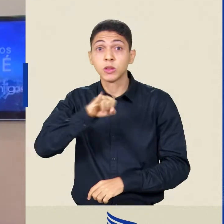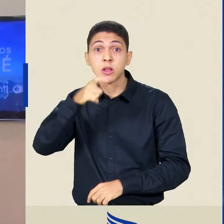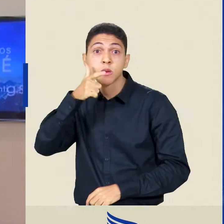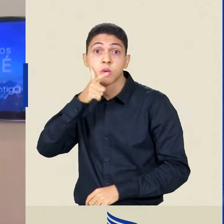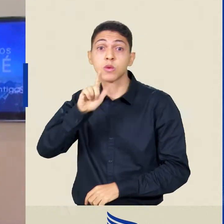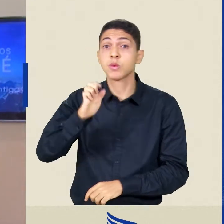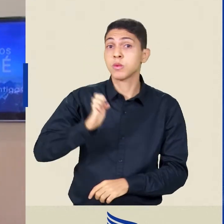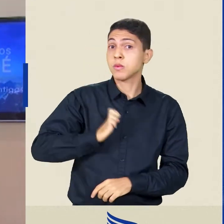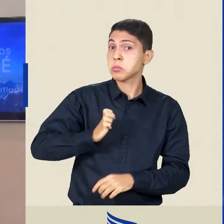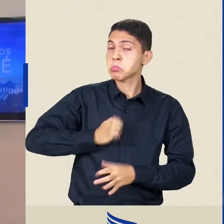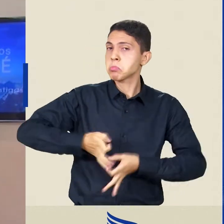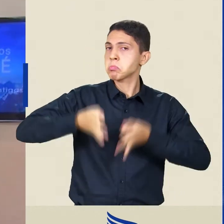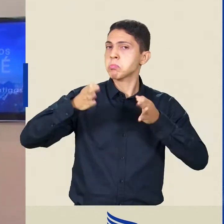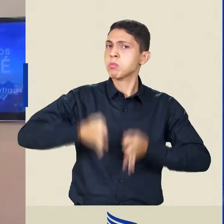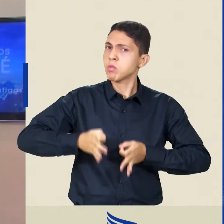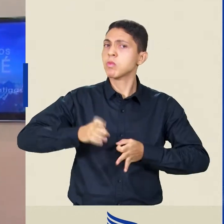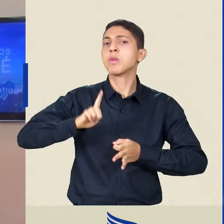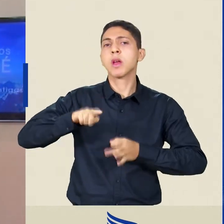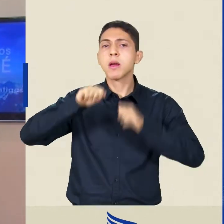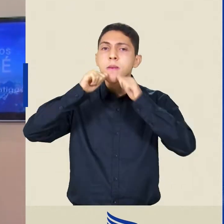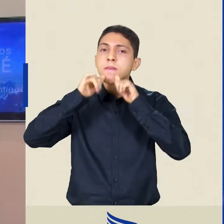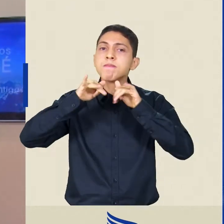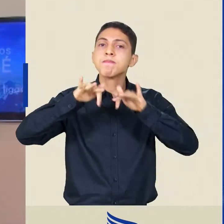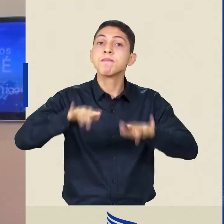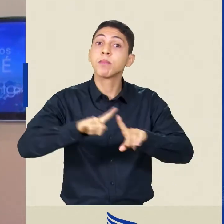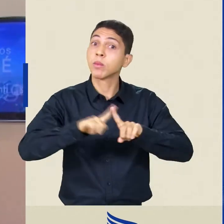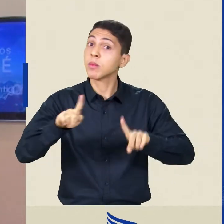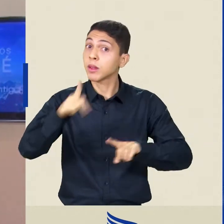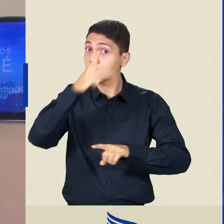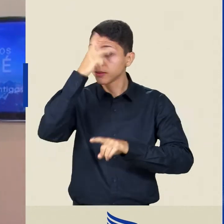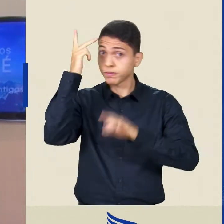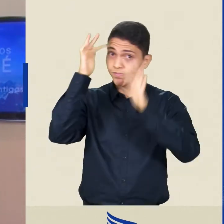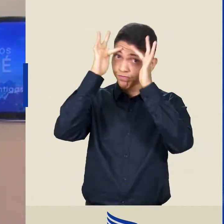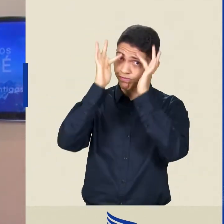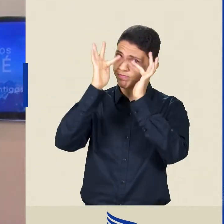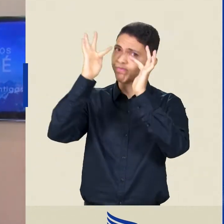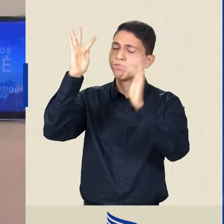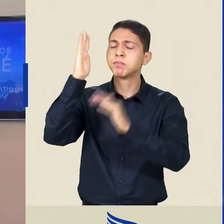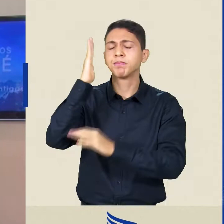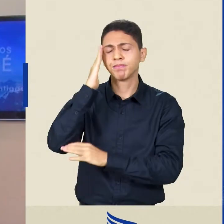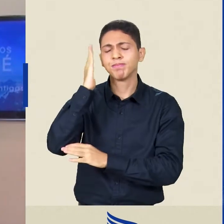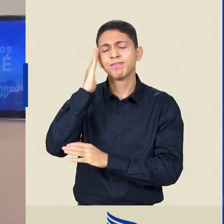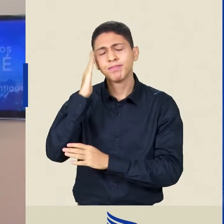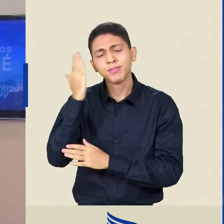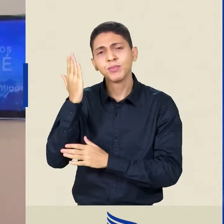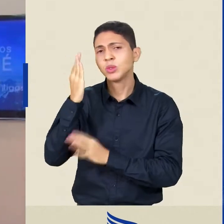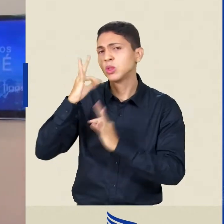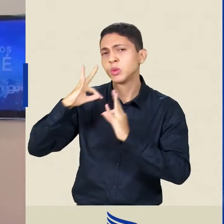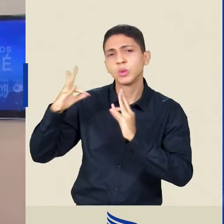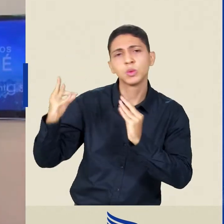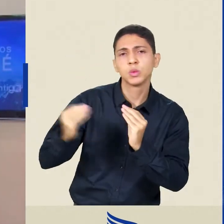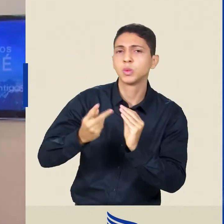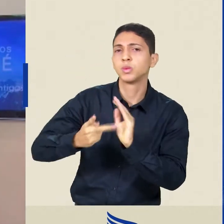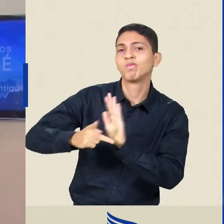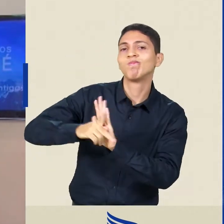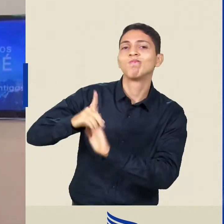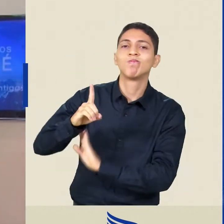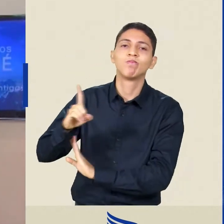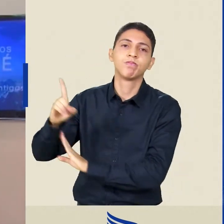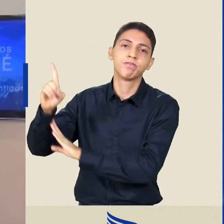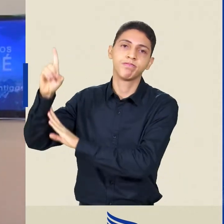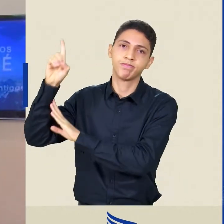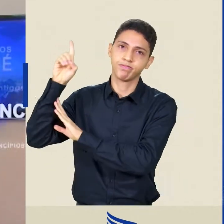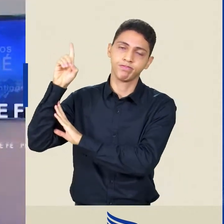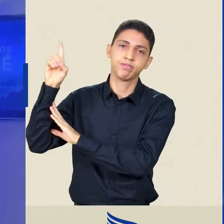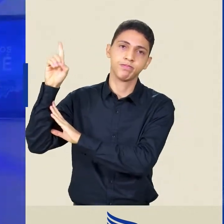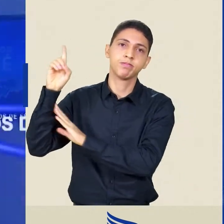Senhor. Mas o homem fiel sabe que é apenas um mordomo e que o verdadeiro proprietário das suas riquezas é